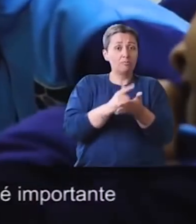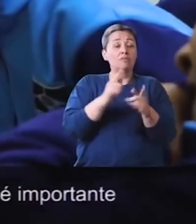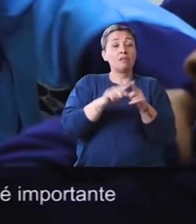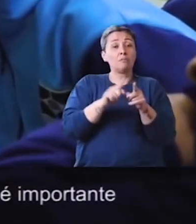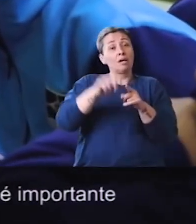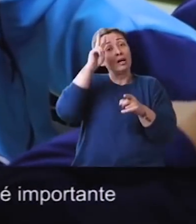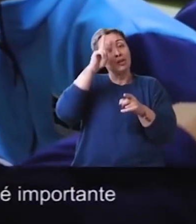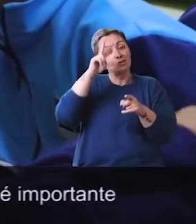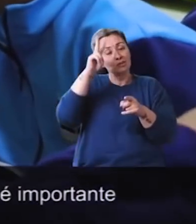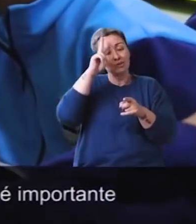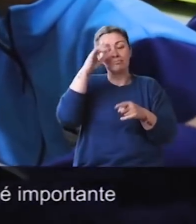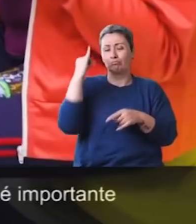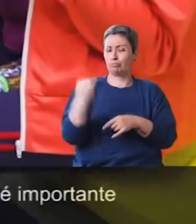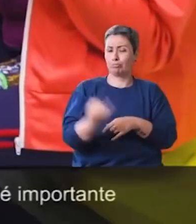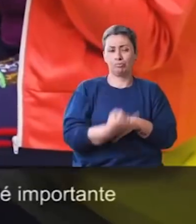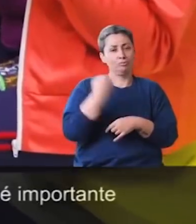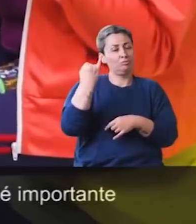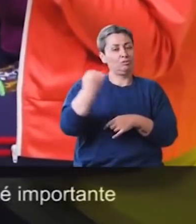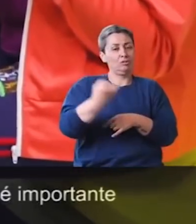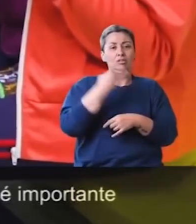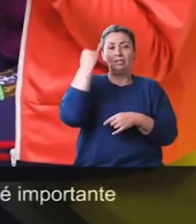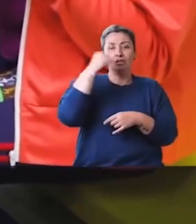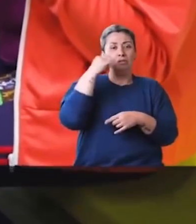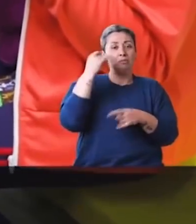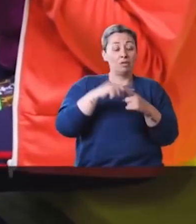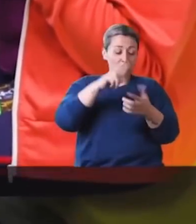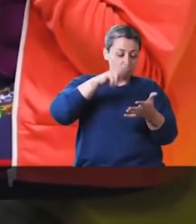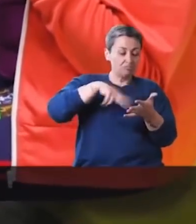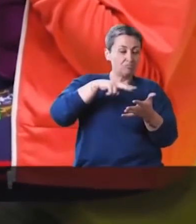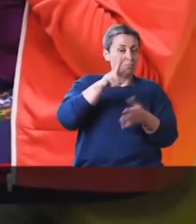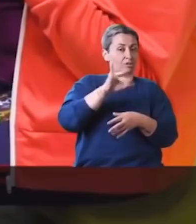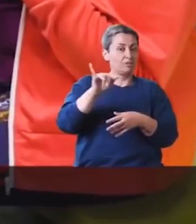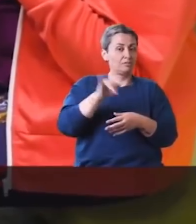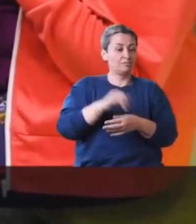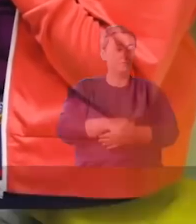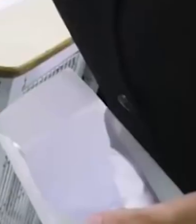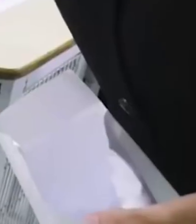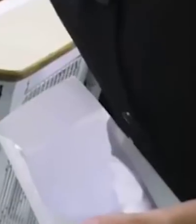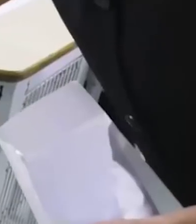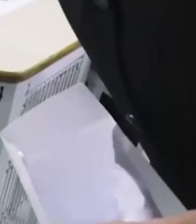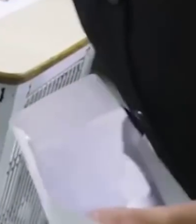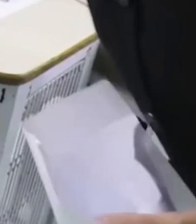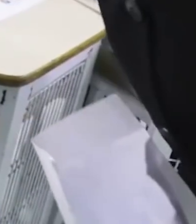final, além da história em si, que é importante para eles se tornarem leitores.